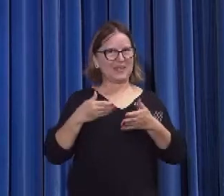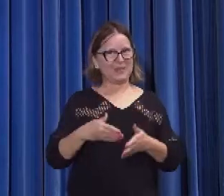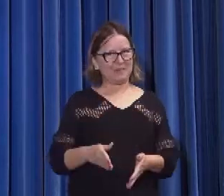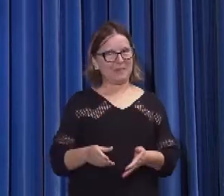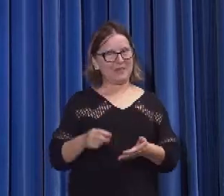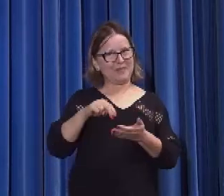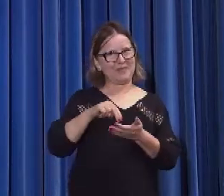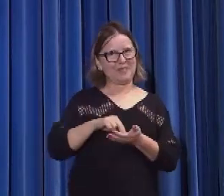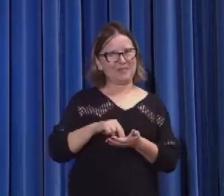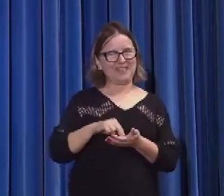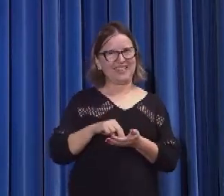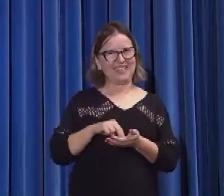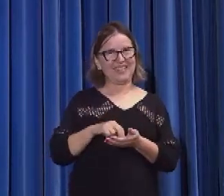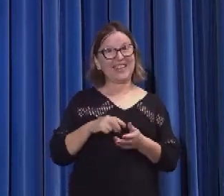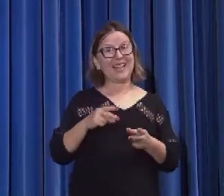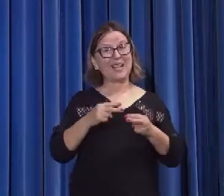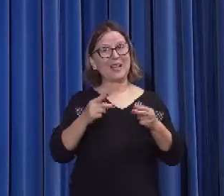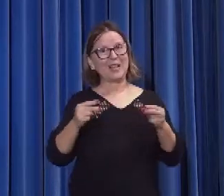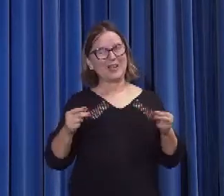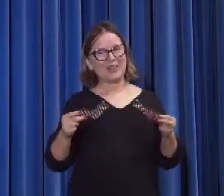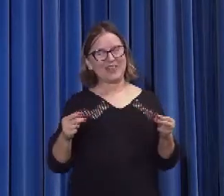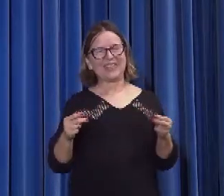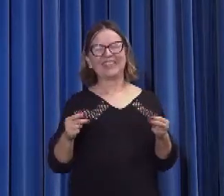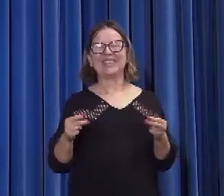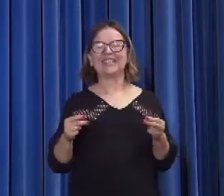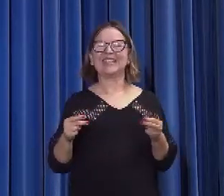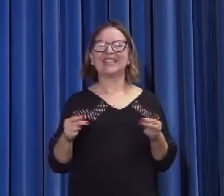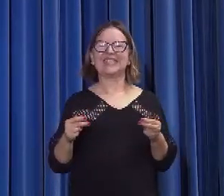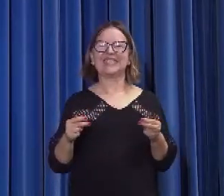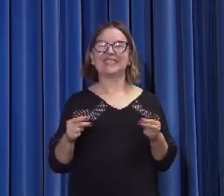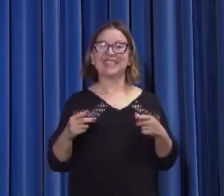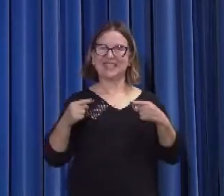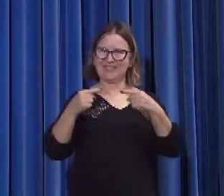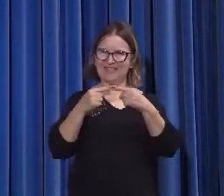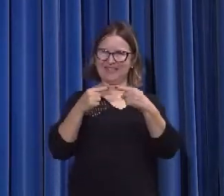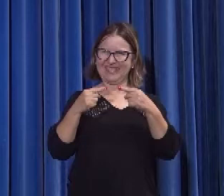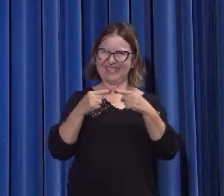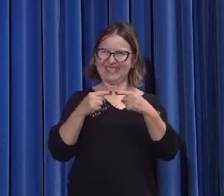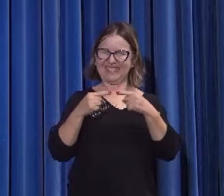são coisas que estão umbilicalmente ligadas.